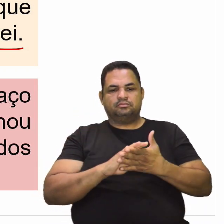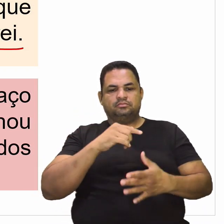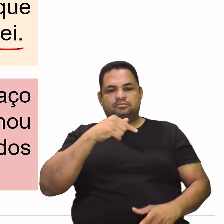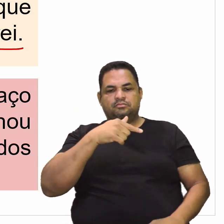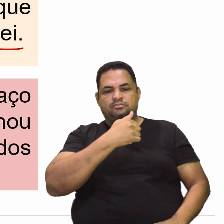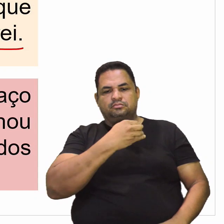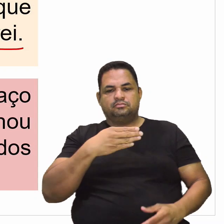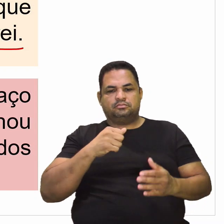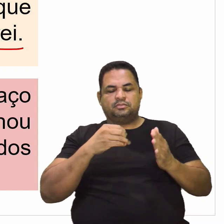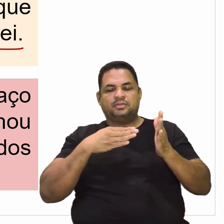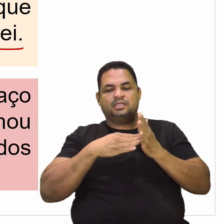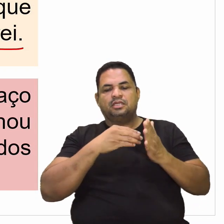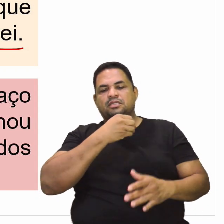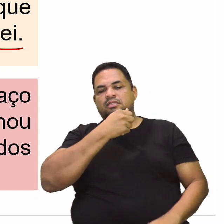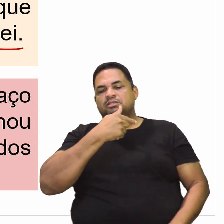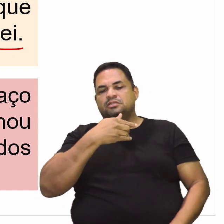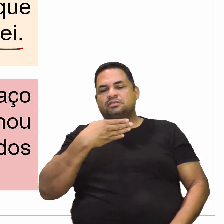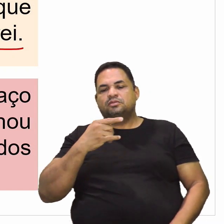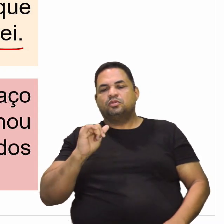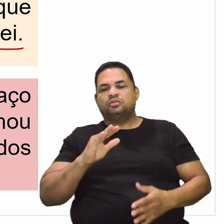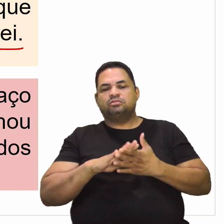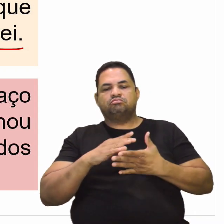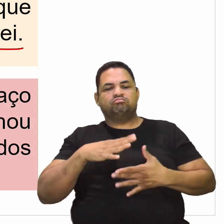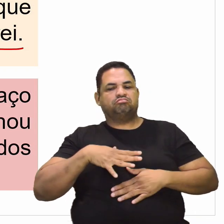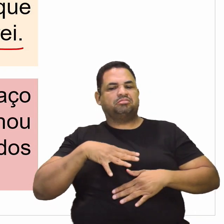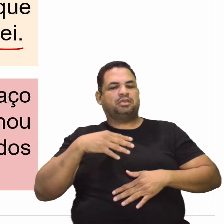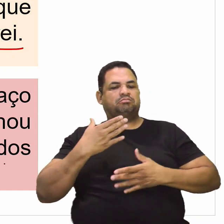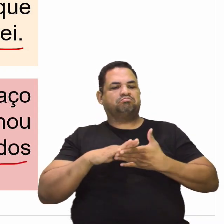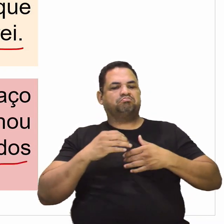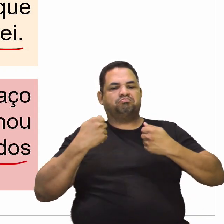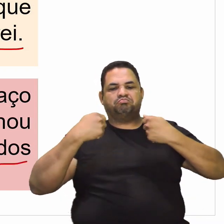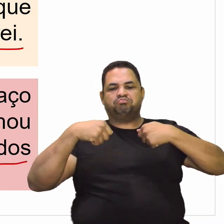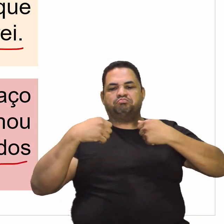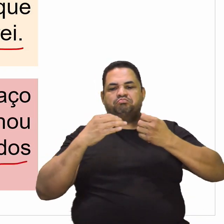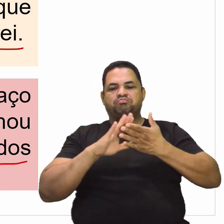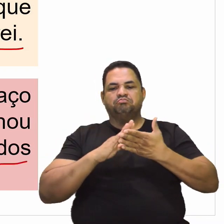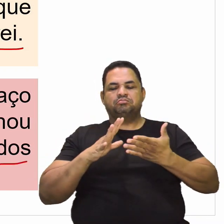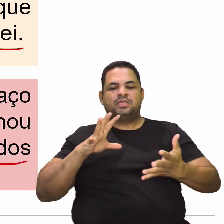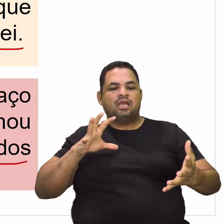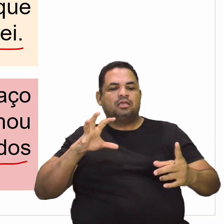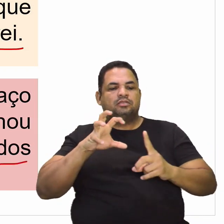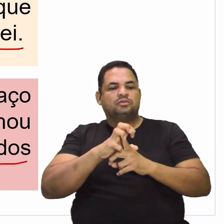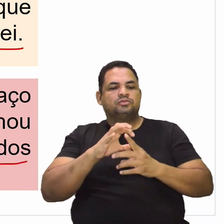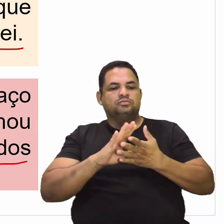714 a 751, que ganhou prestígio e poder, detendo a invasão dos muçulmanos na